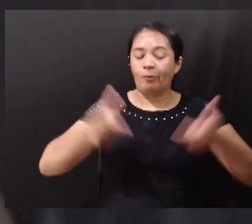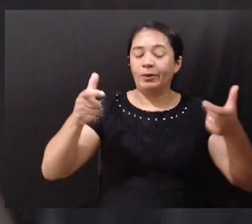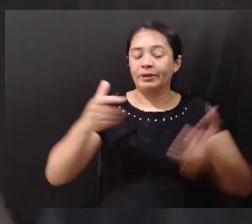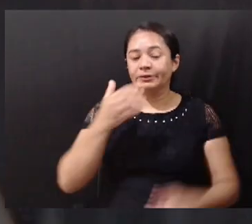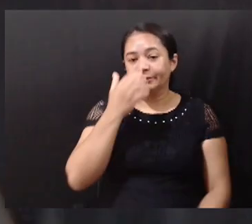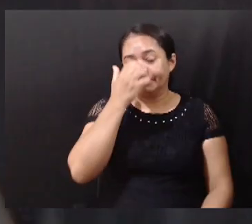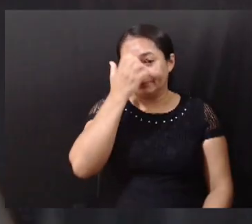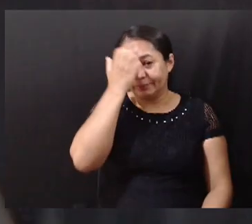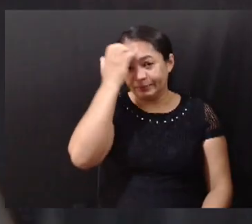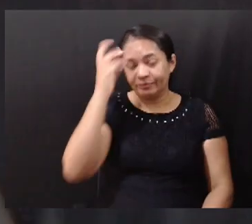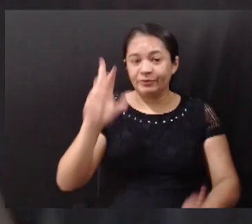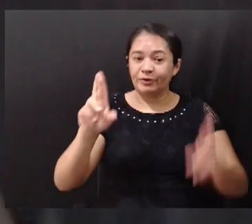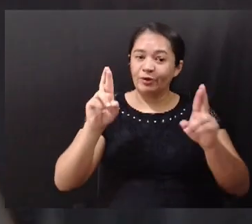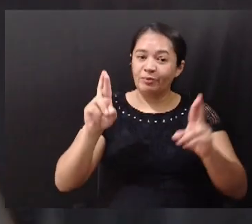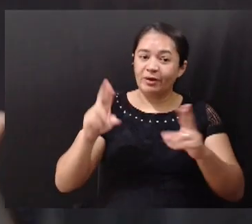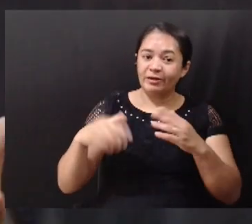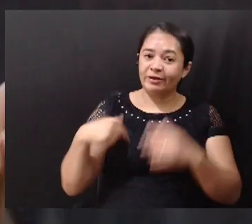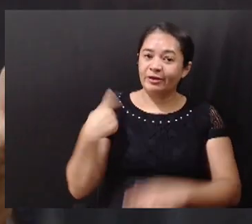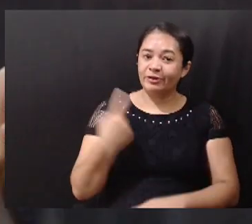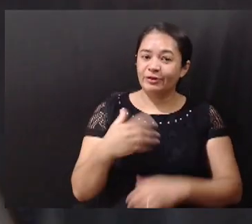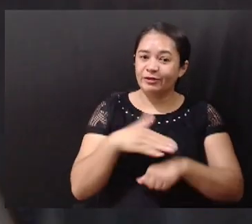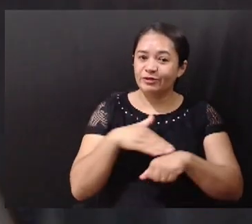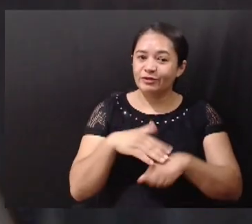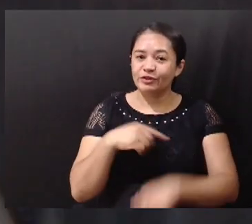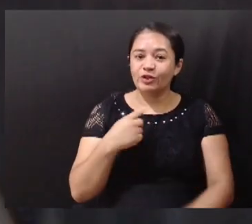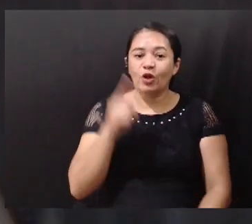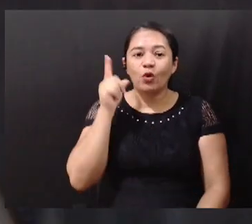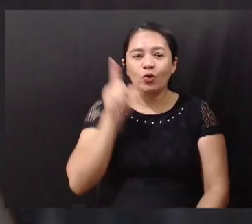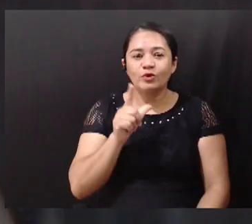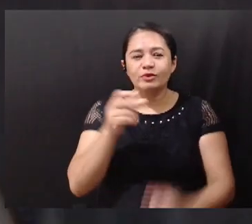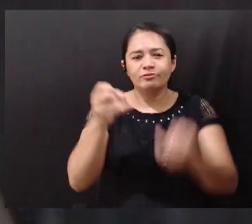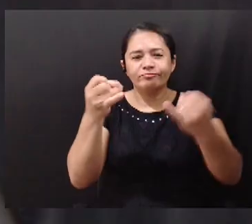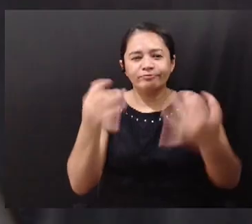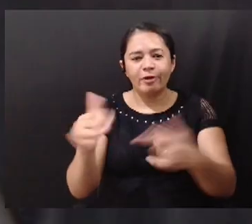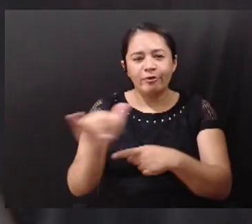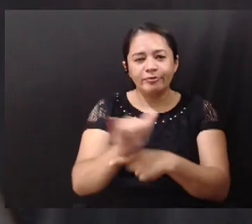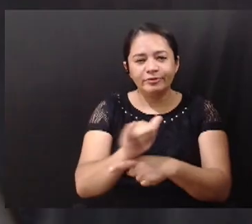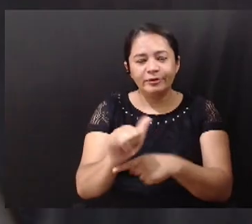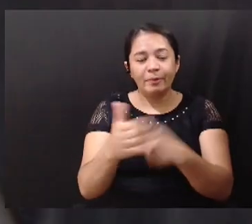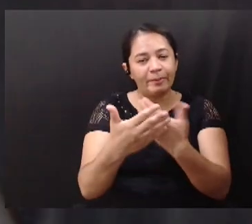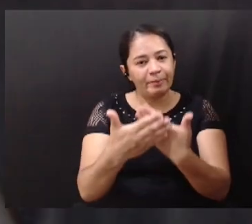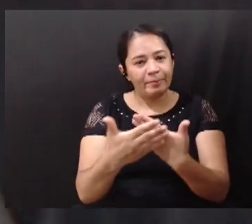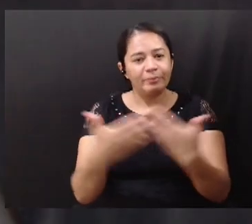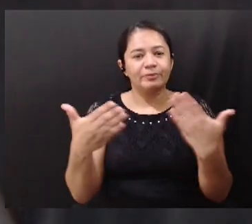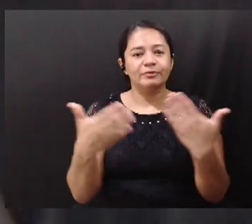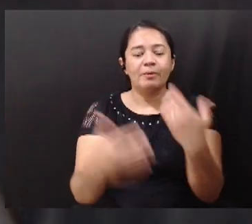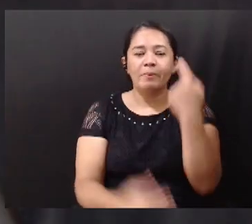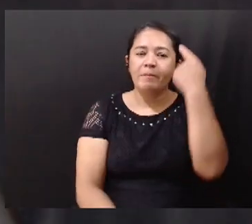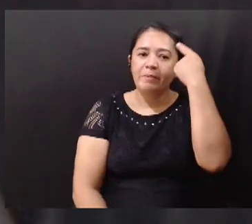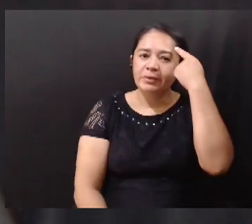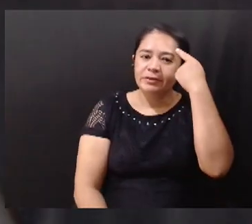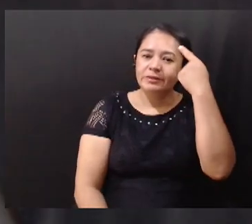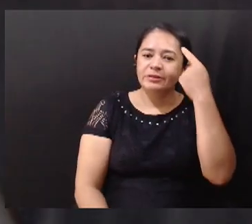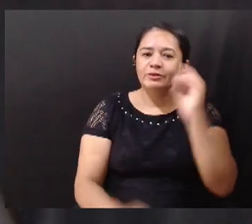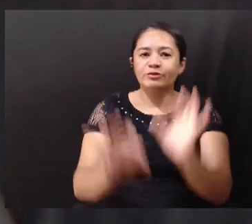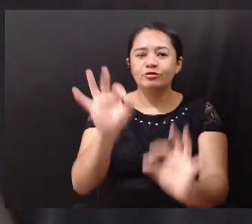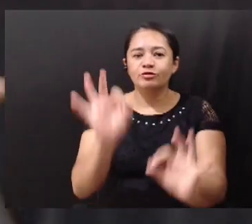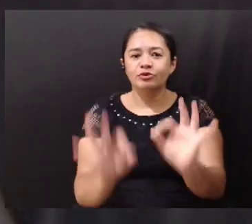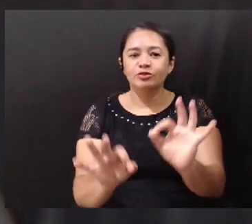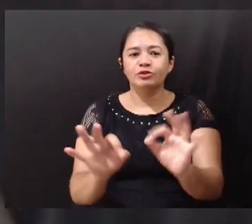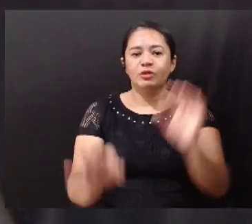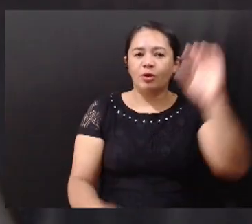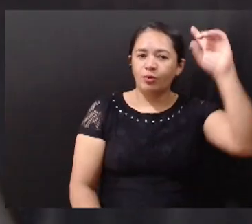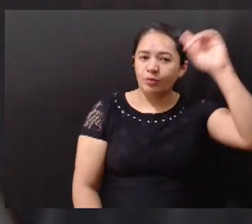espero que aí ao longo da nossa conversa a gente consiga trazer muitas estratégias para vocês, pensando aí numa organização de rotina